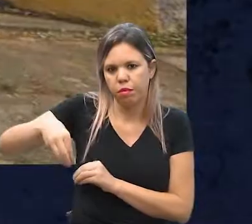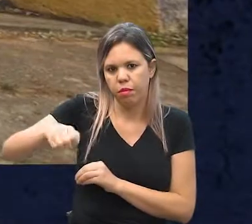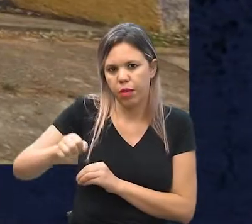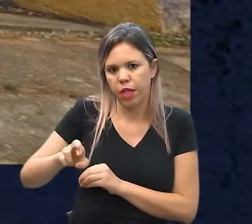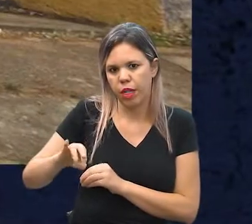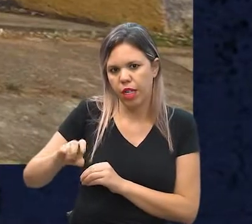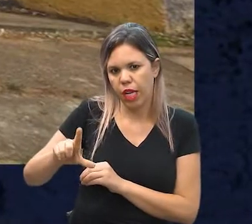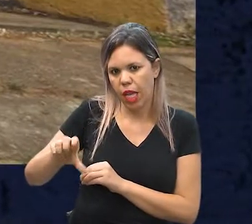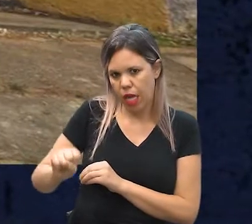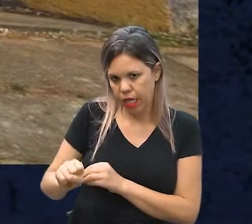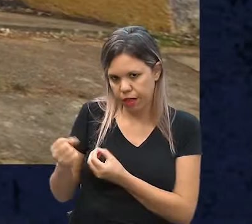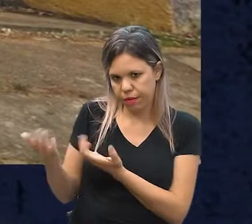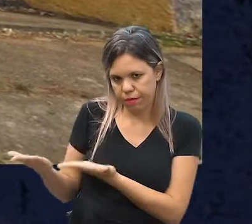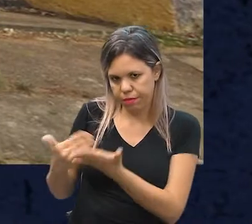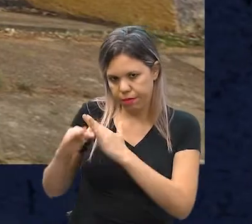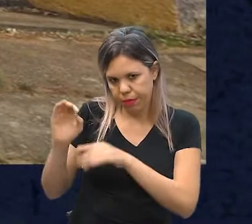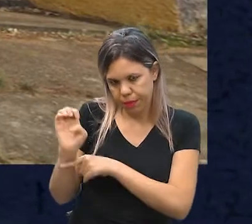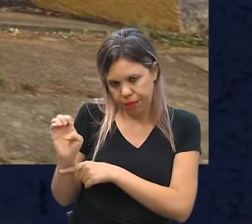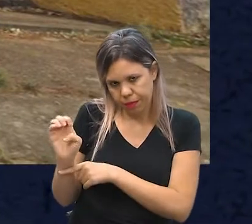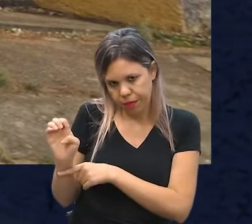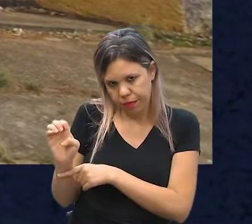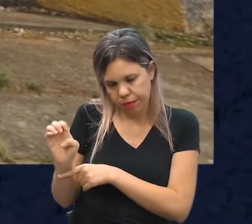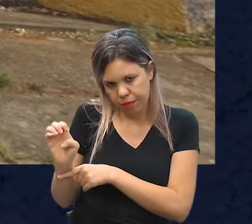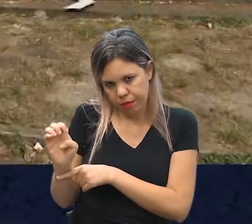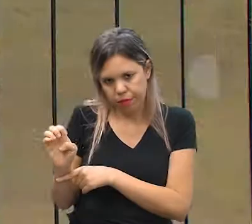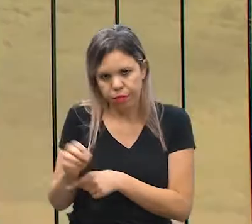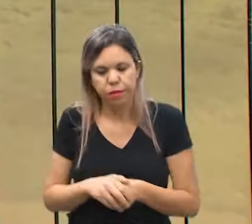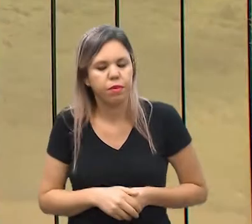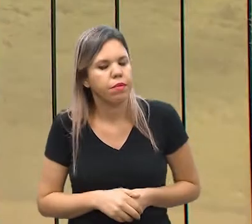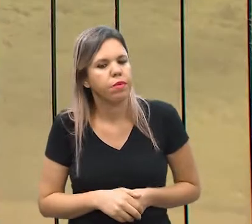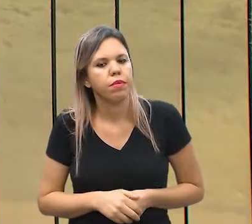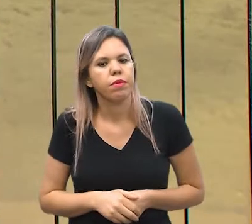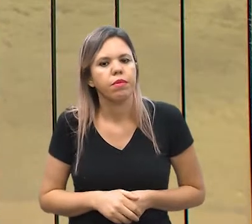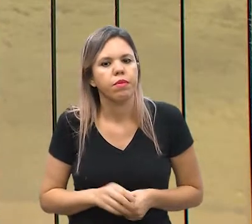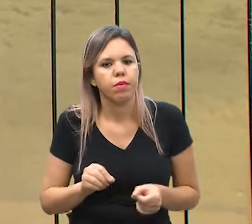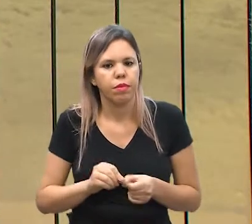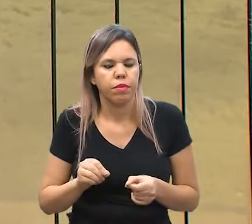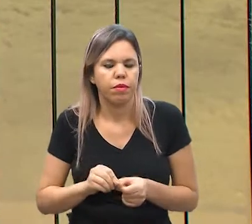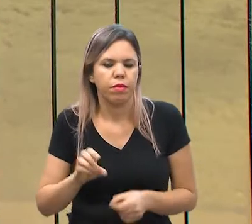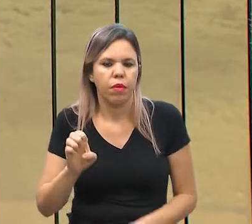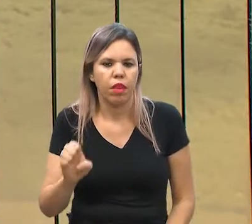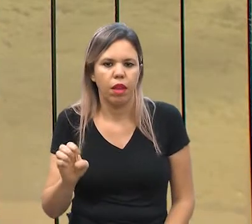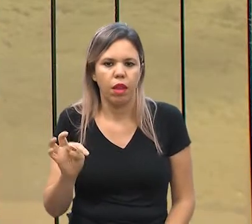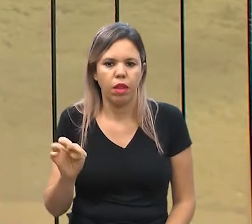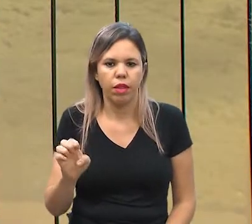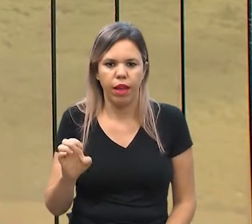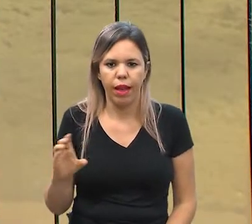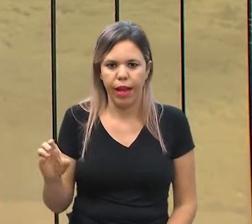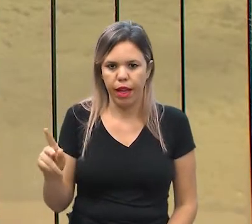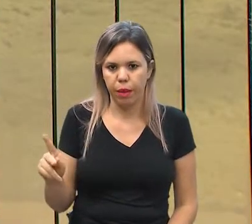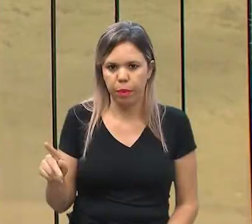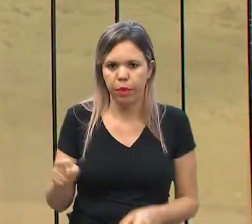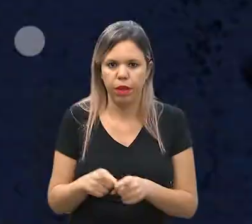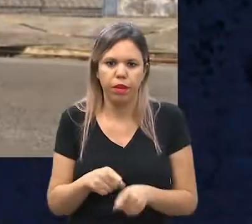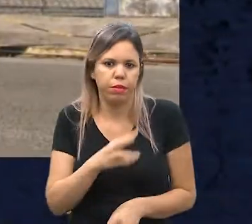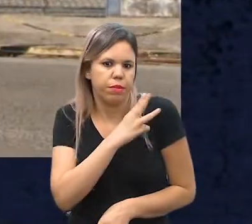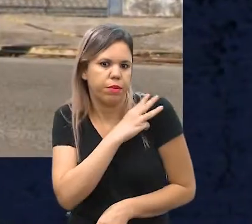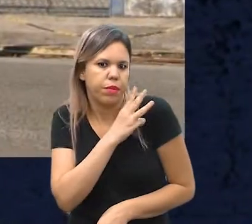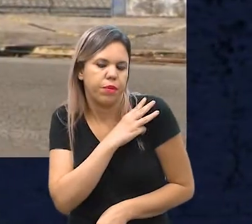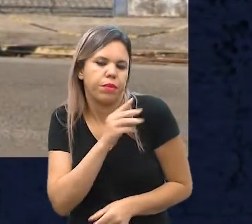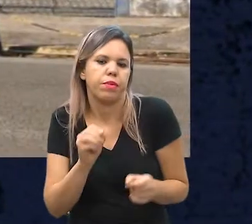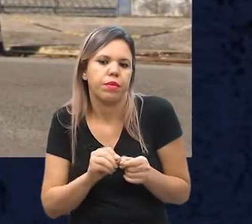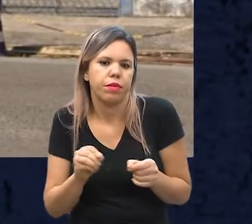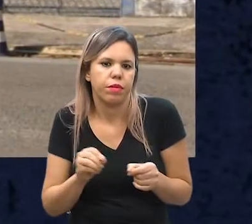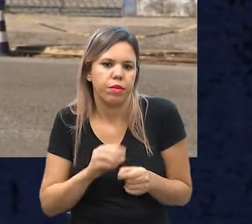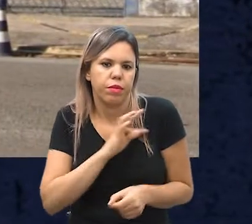Meirelles, uma escola estadual ali na região do São Bernardo. Fiz ETCAP, né, fiz o último ano do ensino médio na ETCAP,